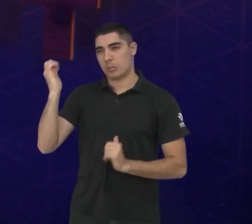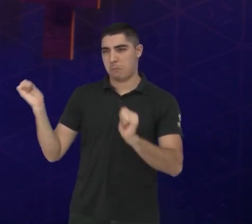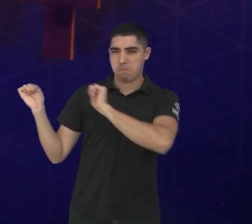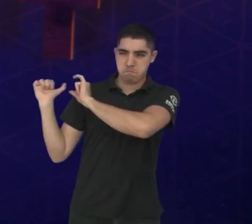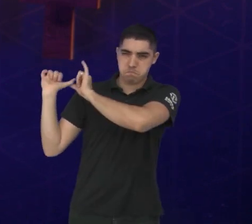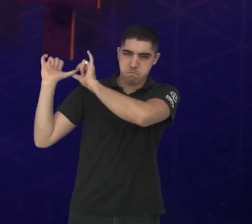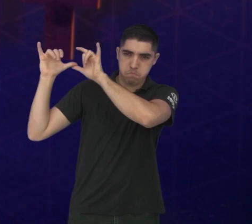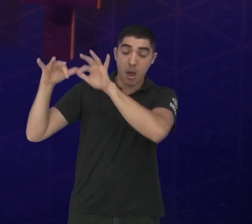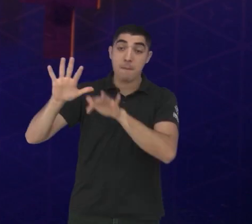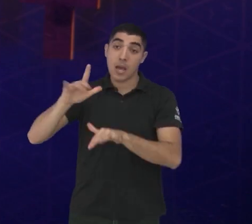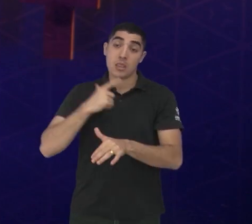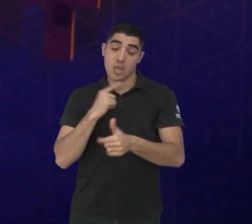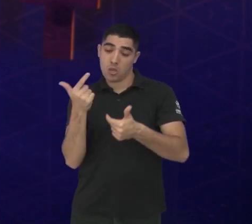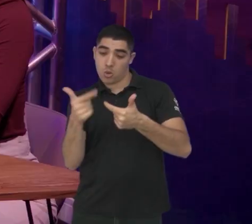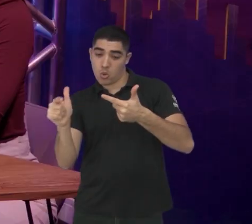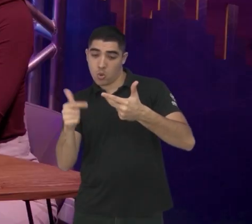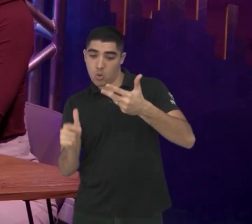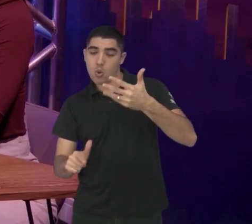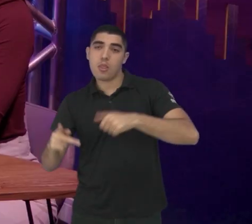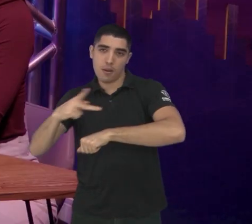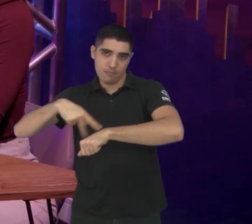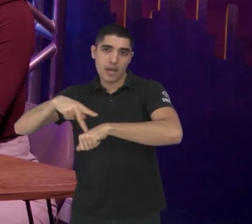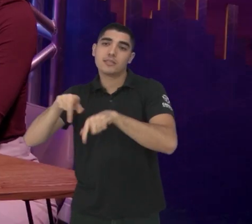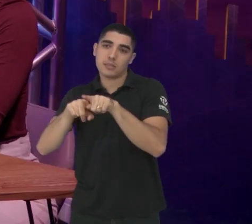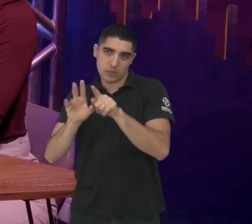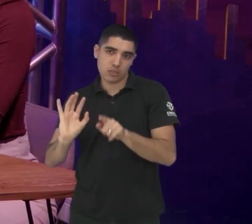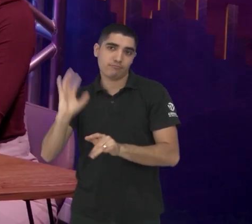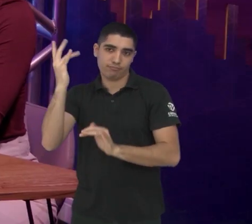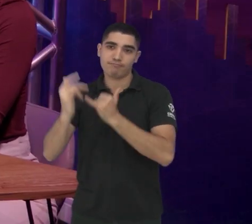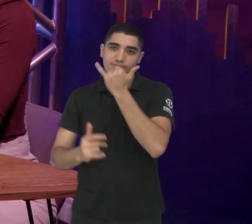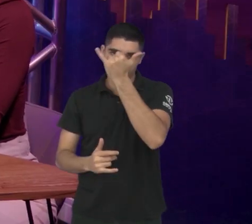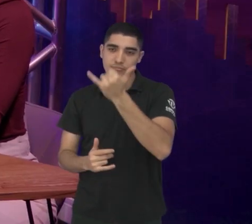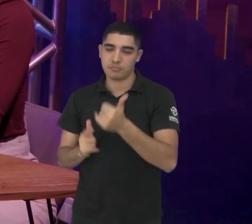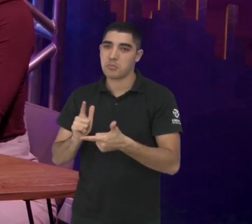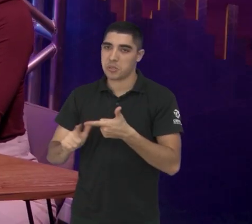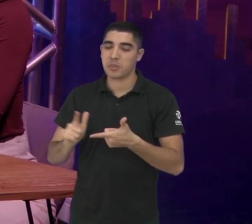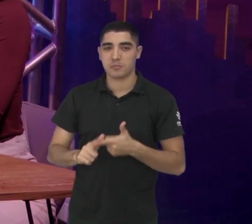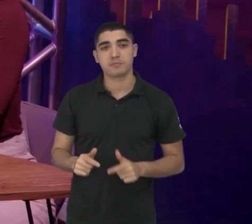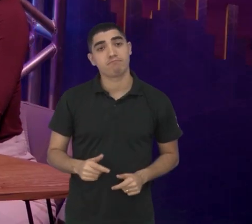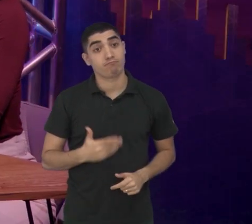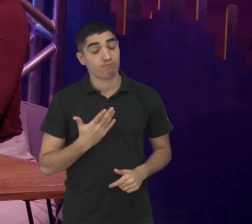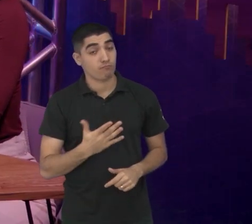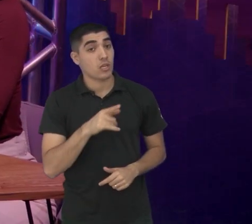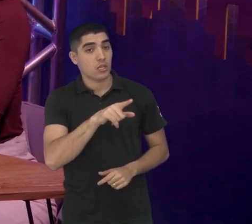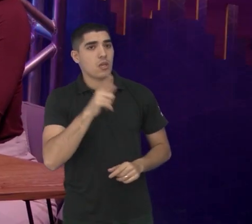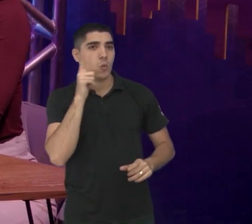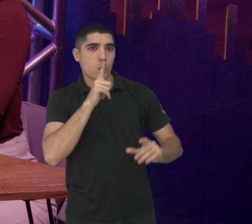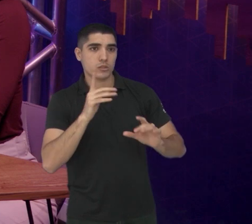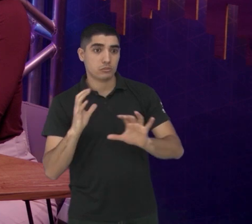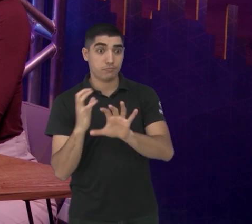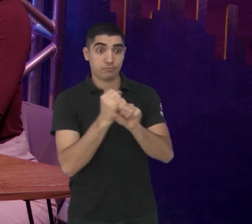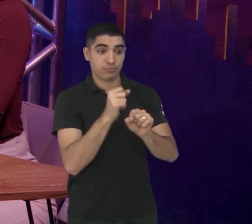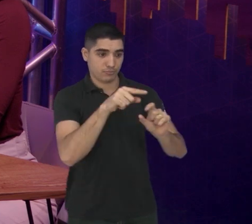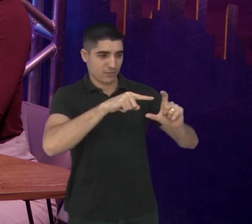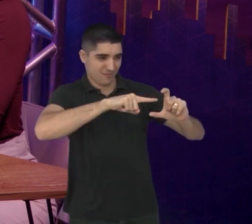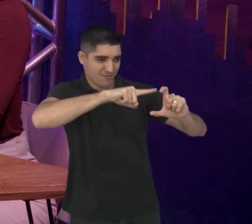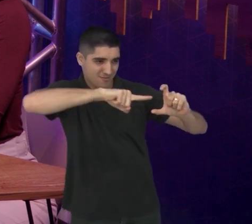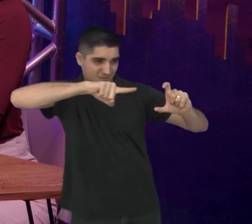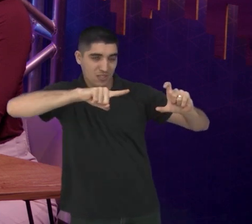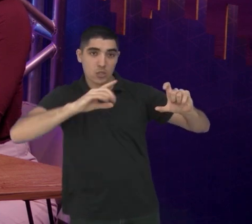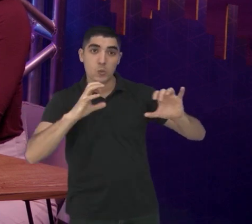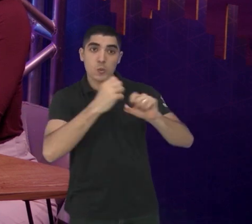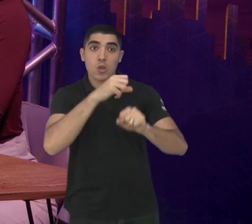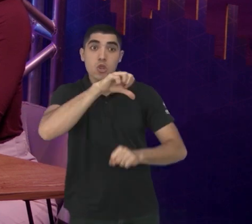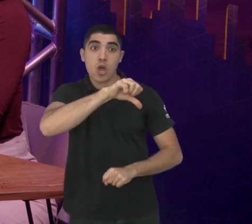há pouco, tiveram outros países também, foi uma situação bastante complicada. Certo, e chegando então na escala Richter,